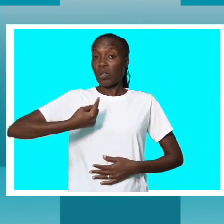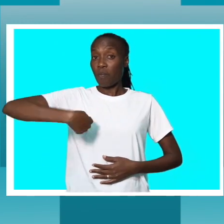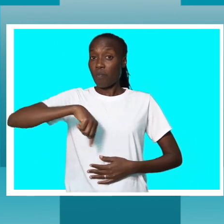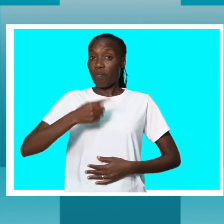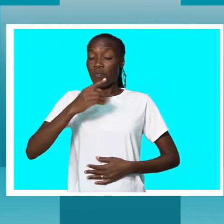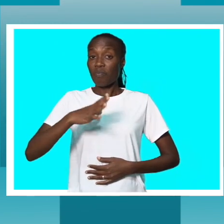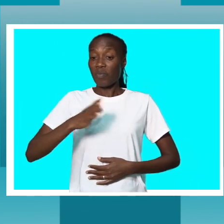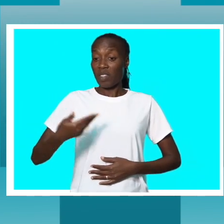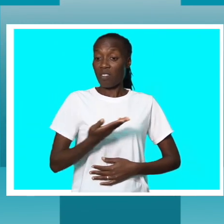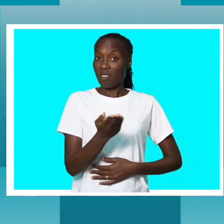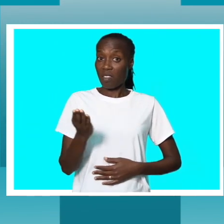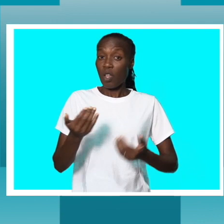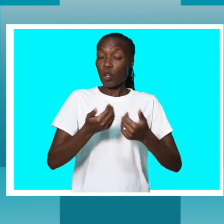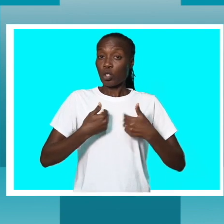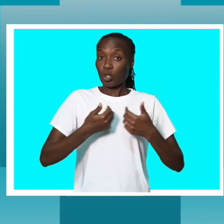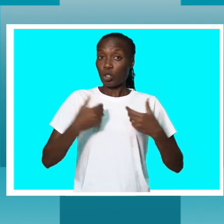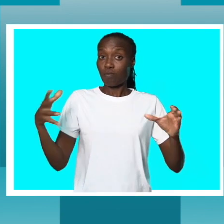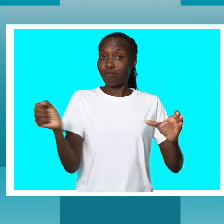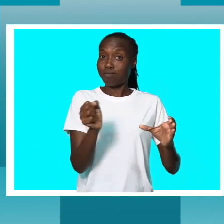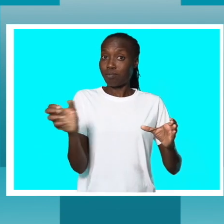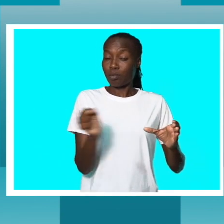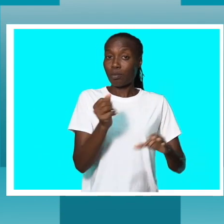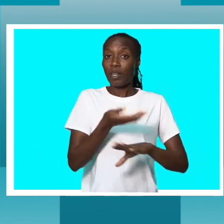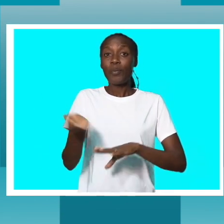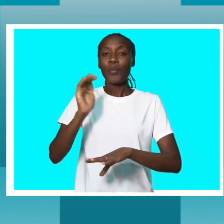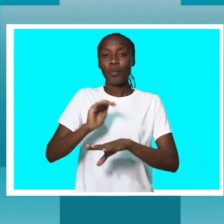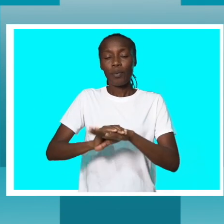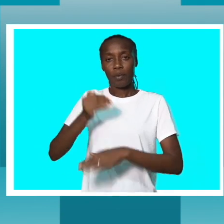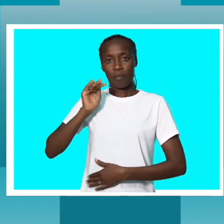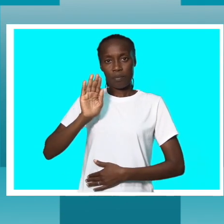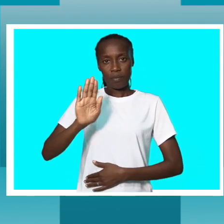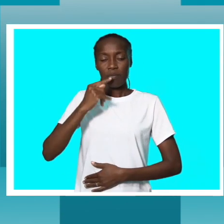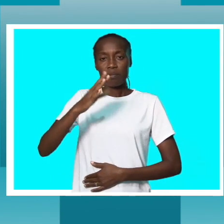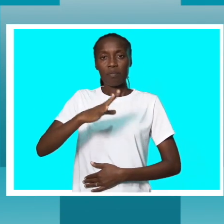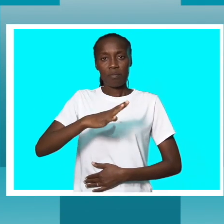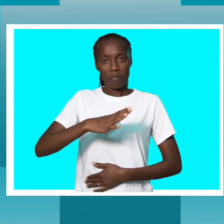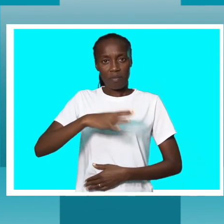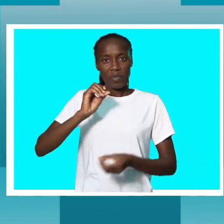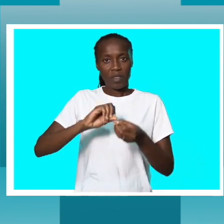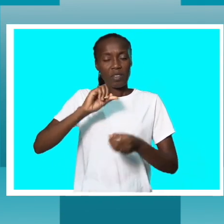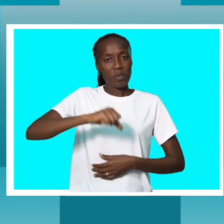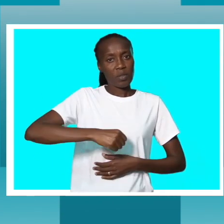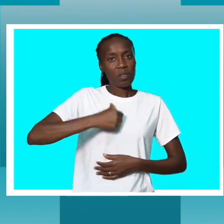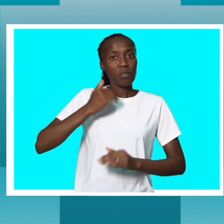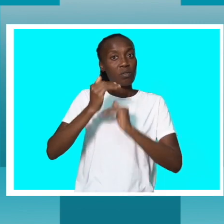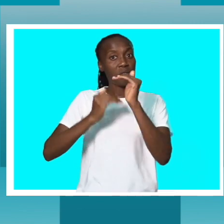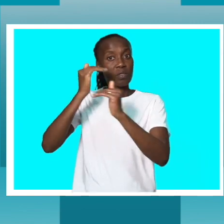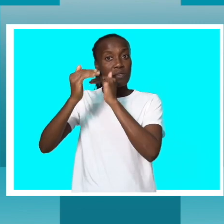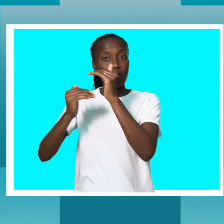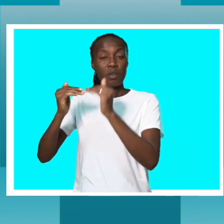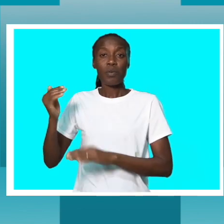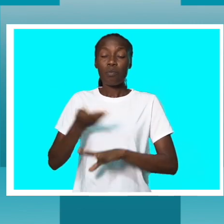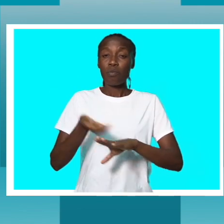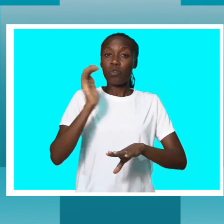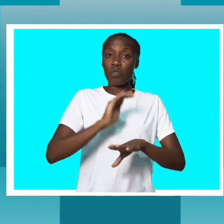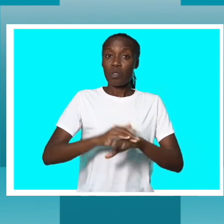nós acreditamos que através do empoderamento dos jovens, não só em termos de competências profissionais, mas também em termos do seu próprio